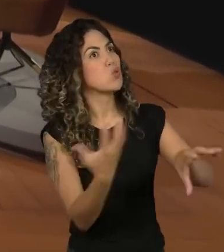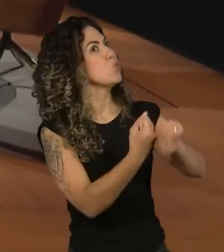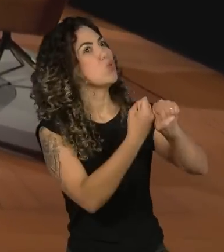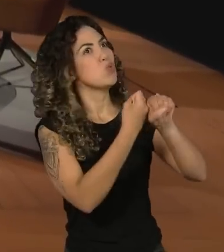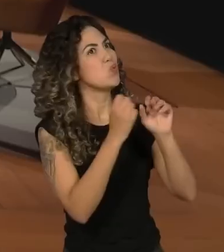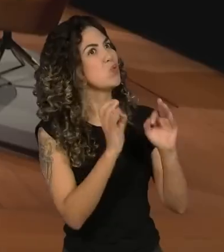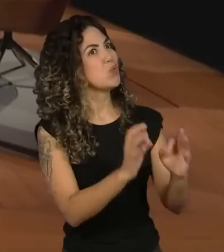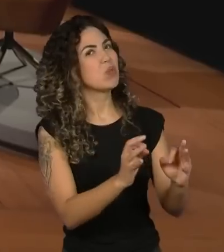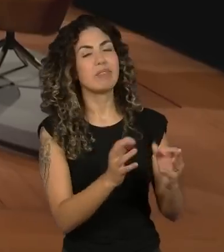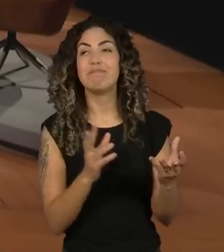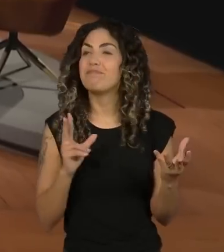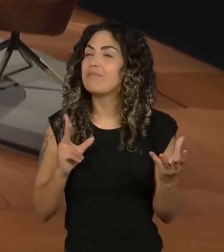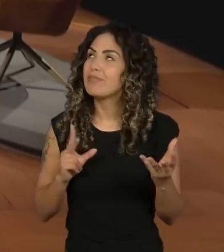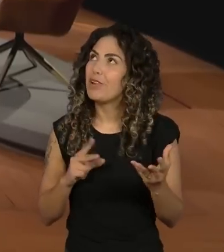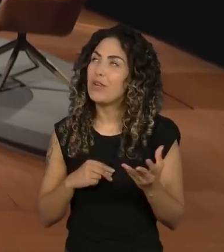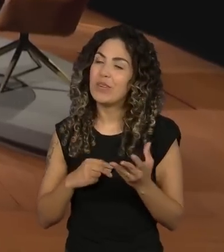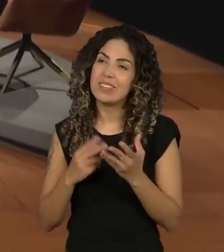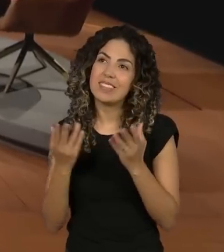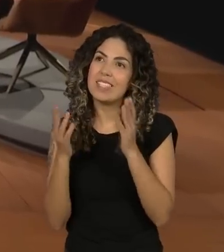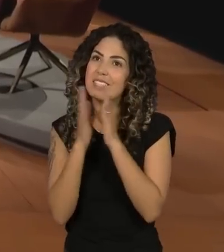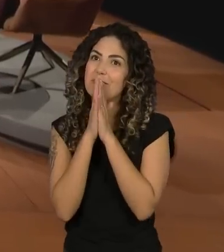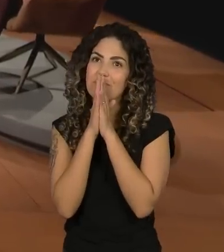mingão, mingão.